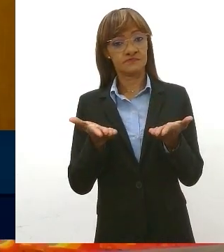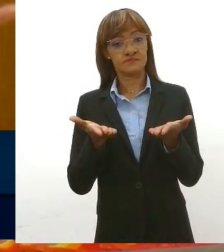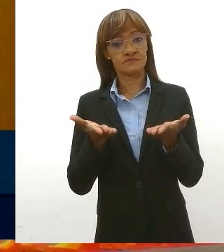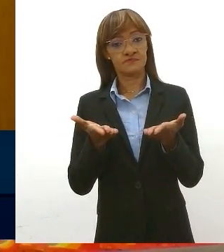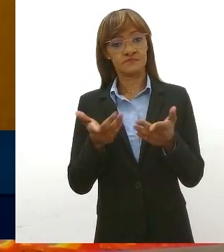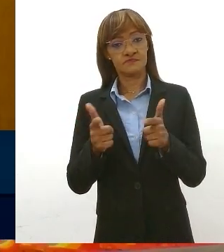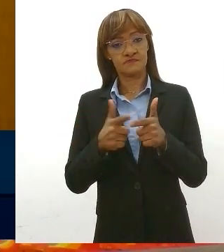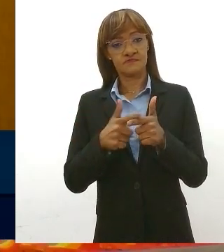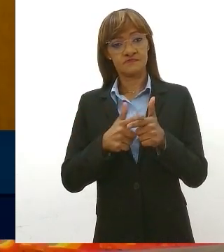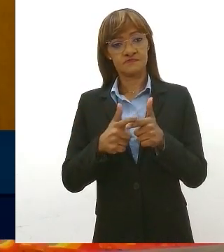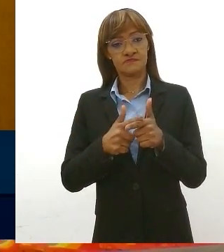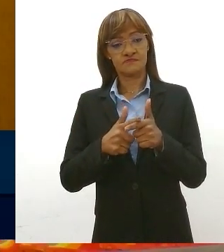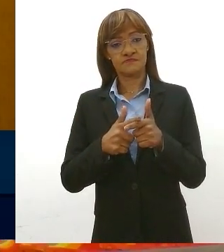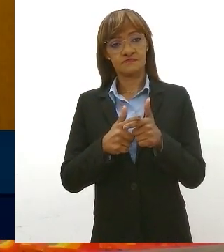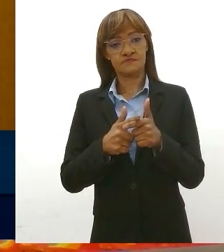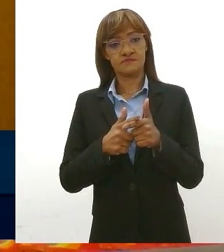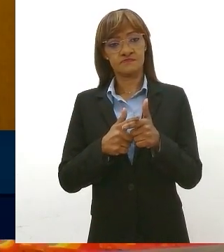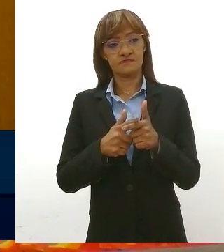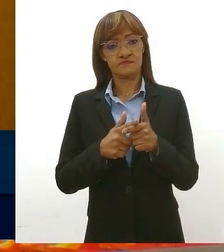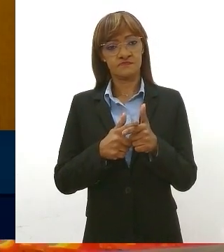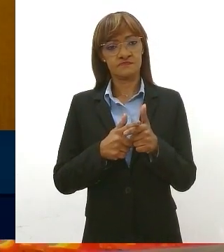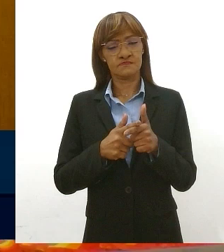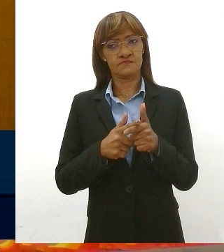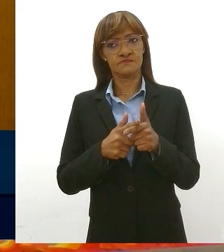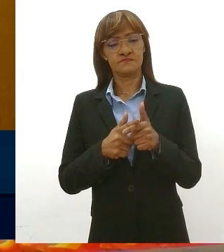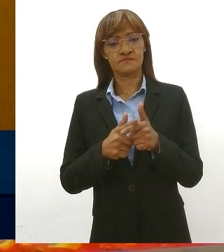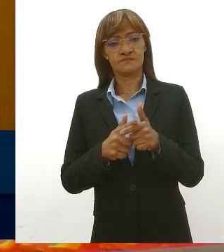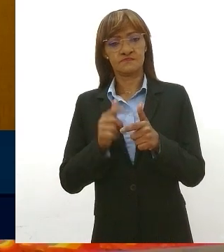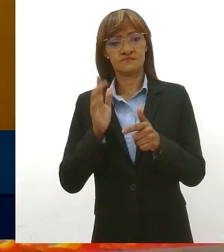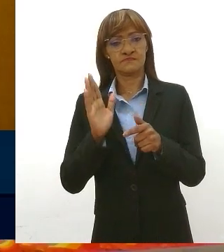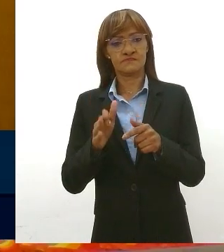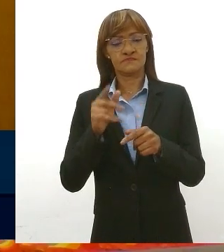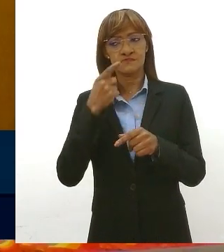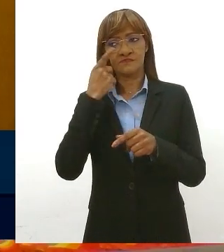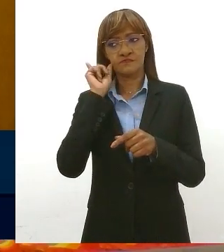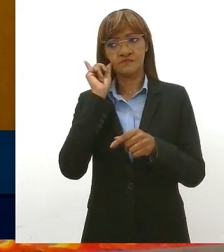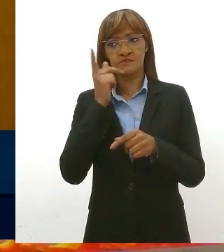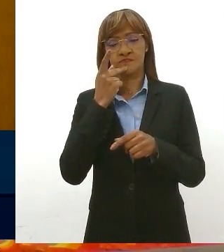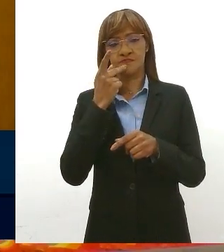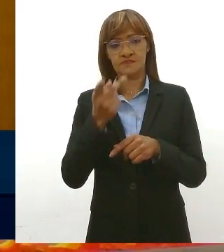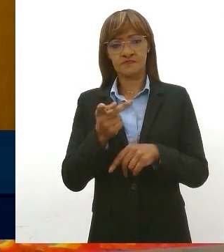Até eu fiz uma fala ontem, né, lá